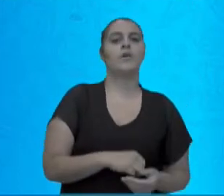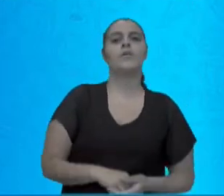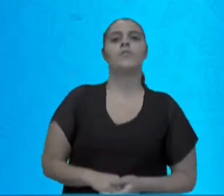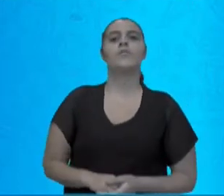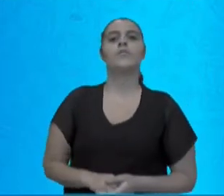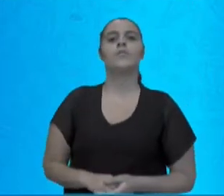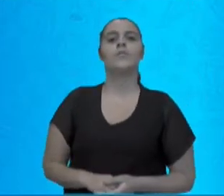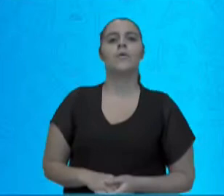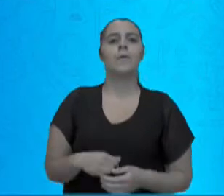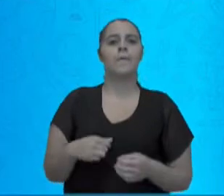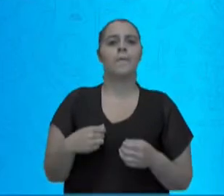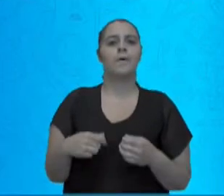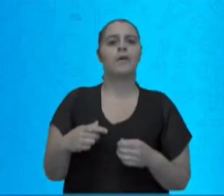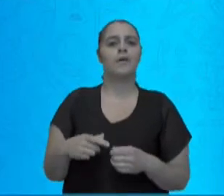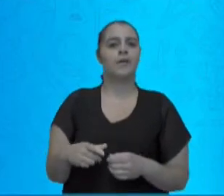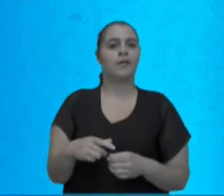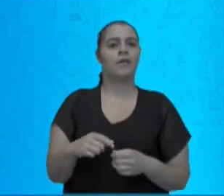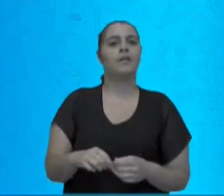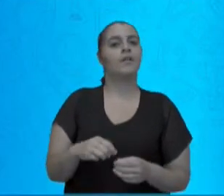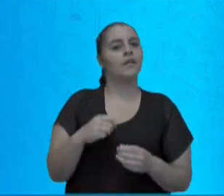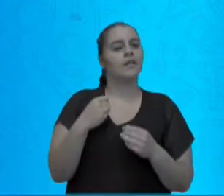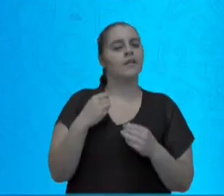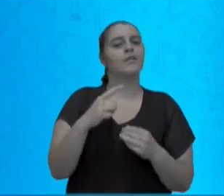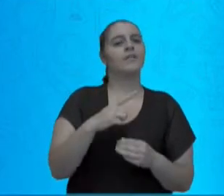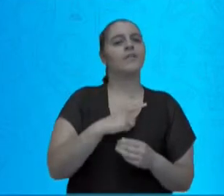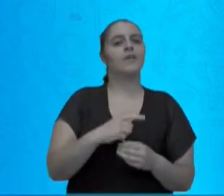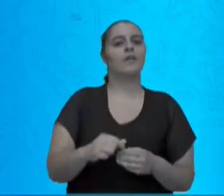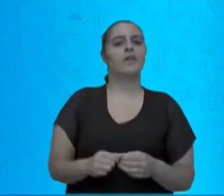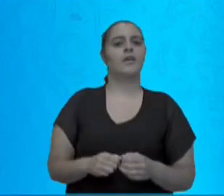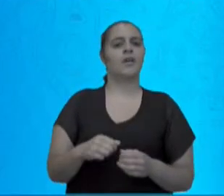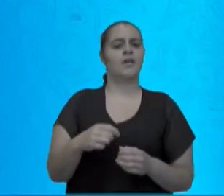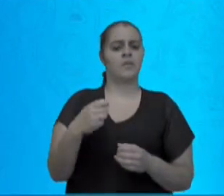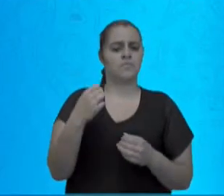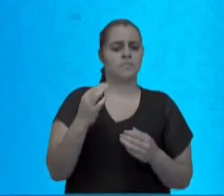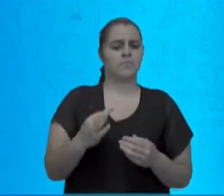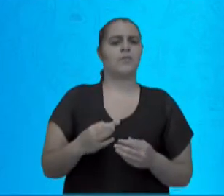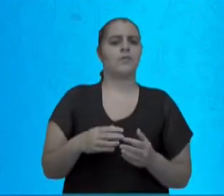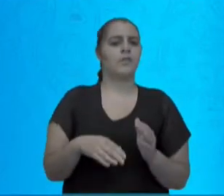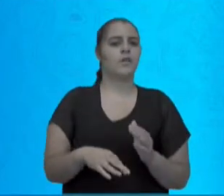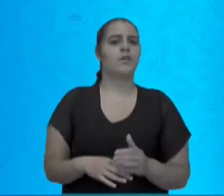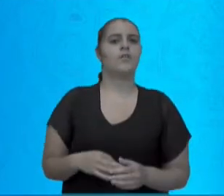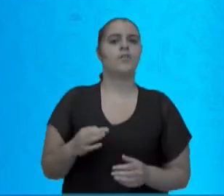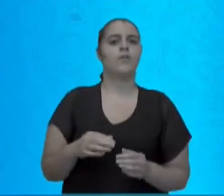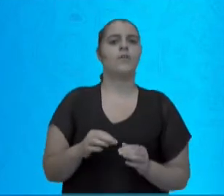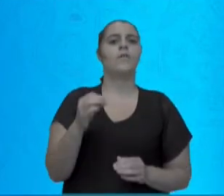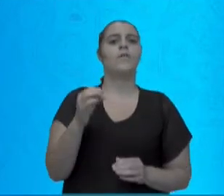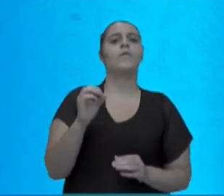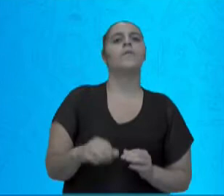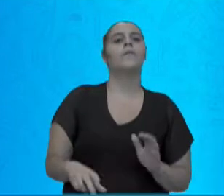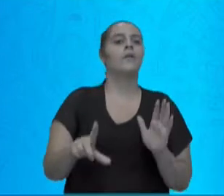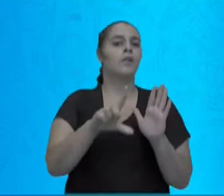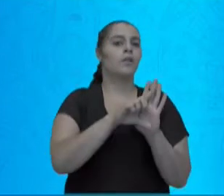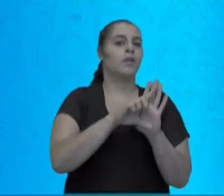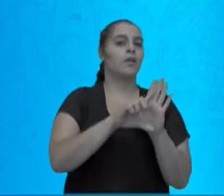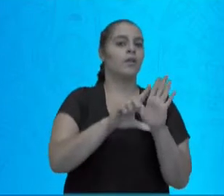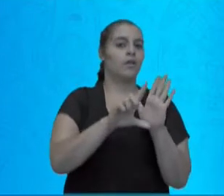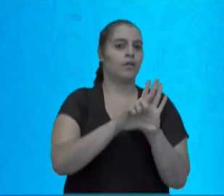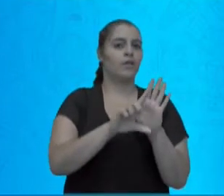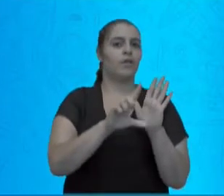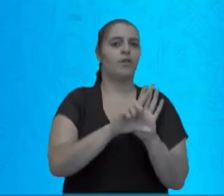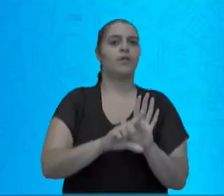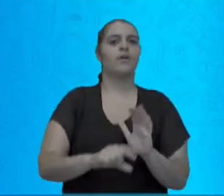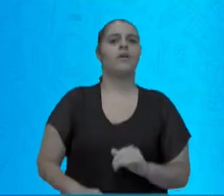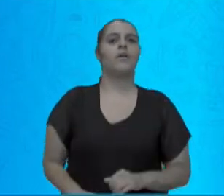para dar credibilidade, oficial, o documento é